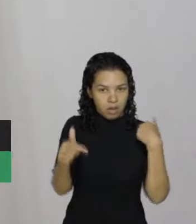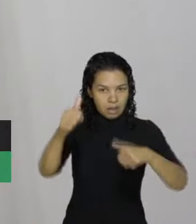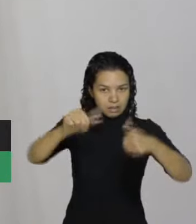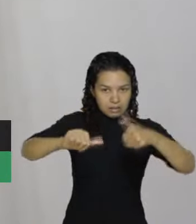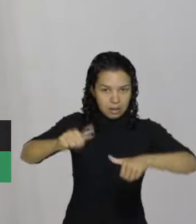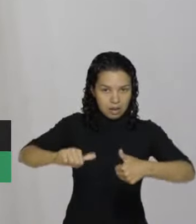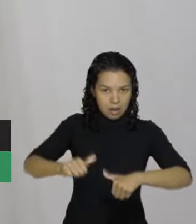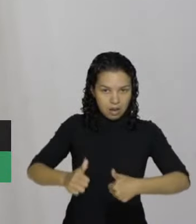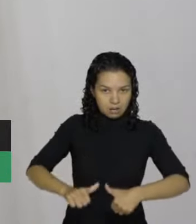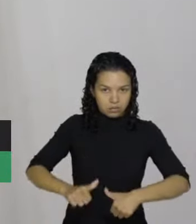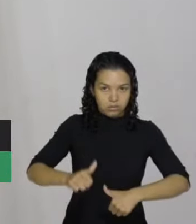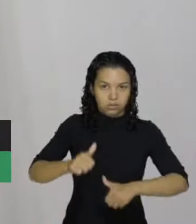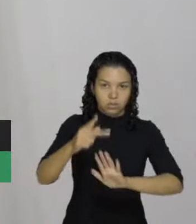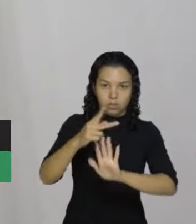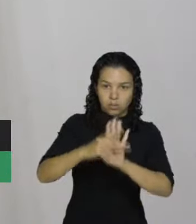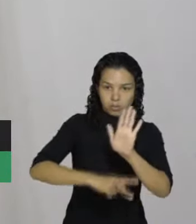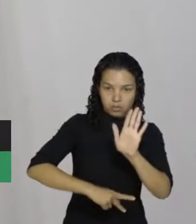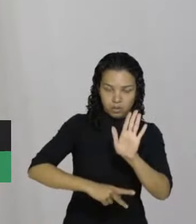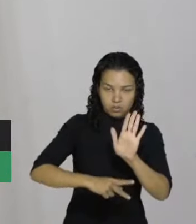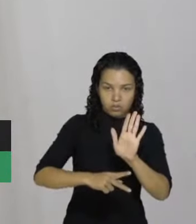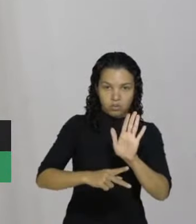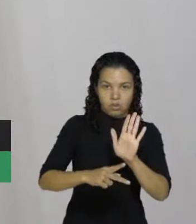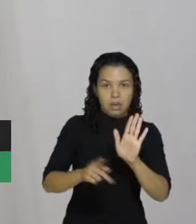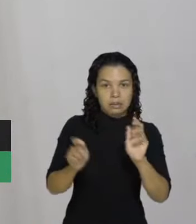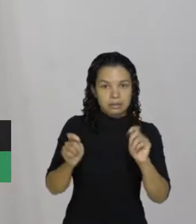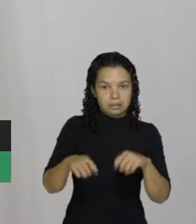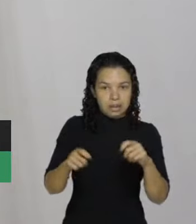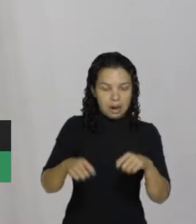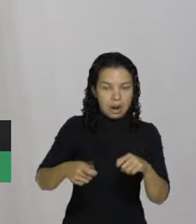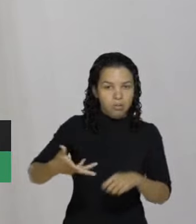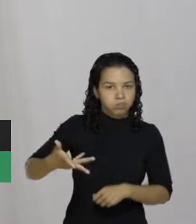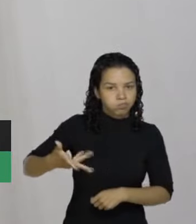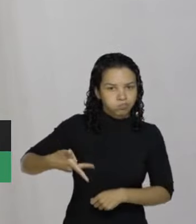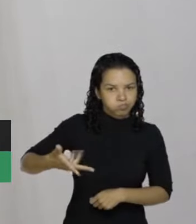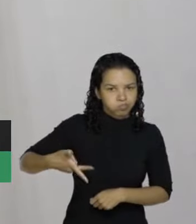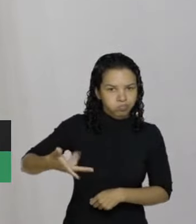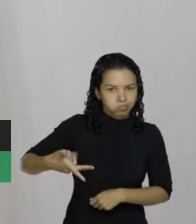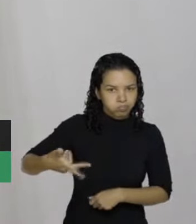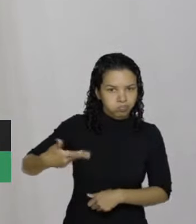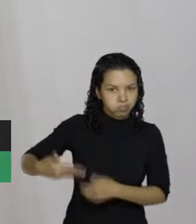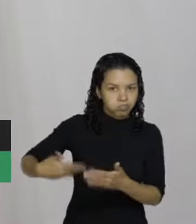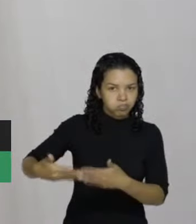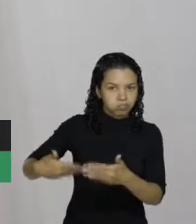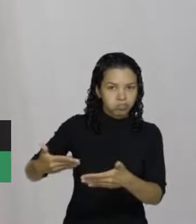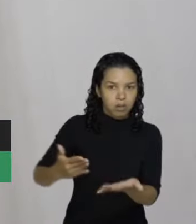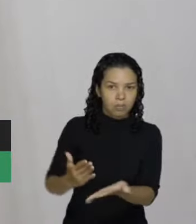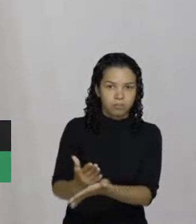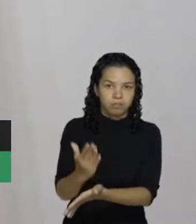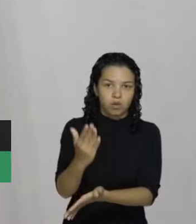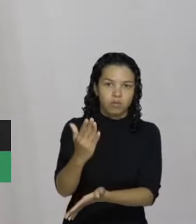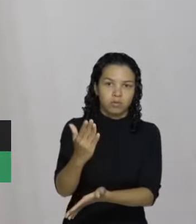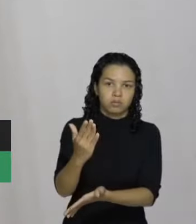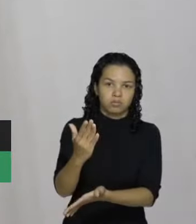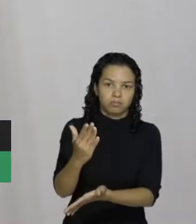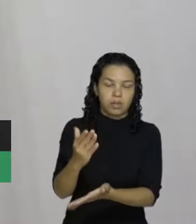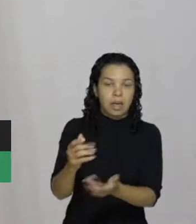projeto, ganhando-se muita velocidade nessa aprovação, que passa a